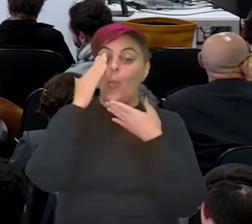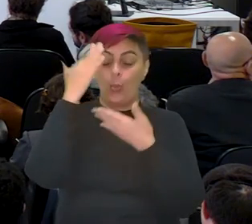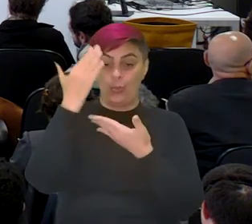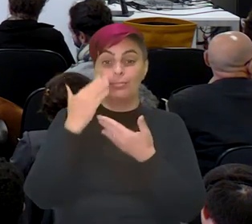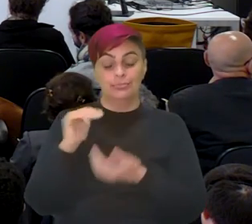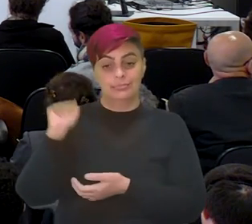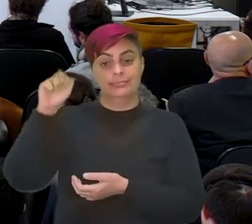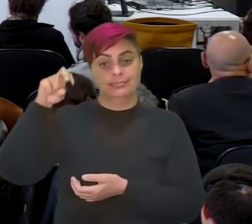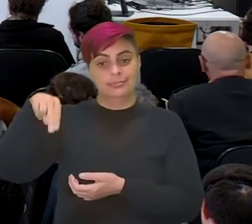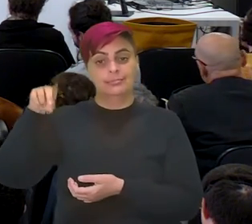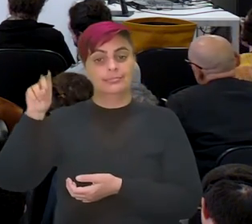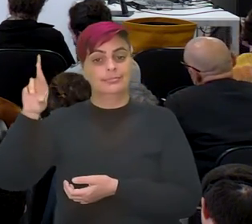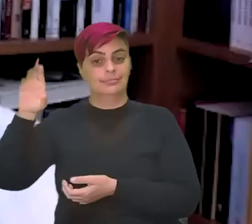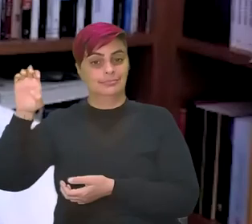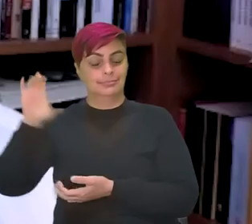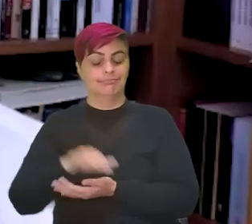Não, muito obrigada, André.